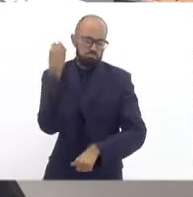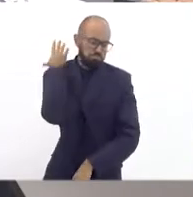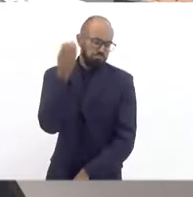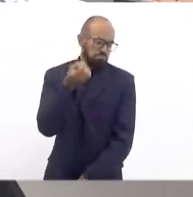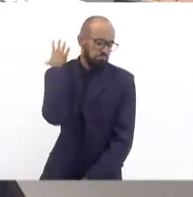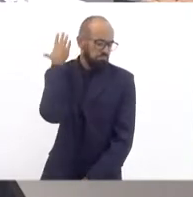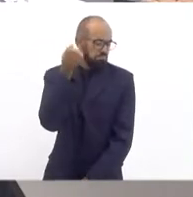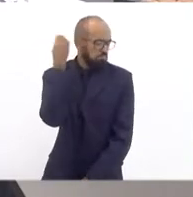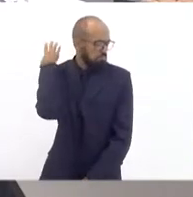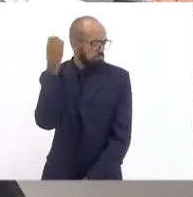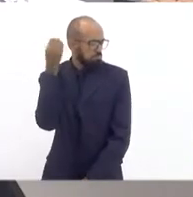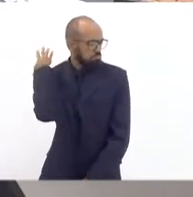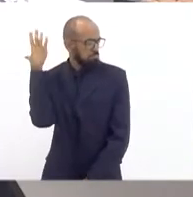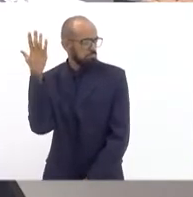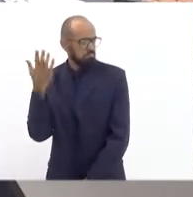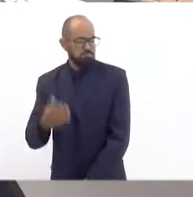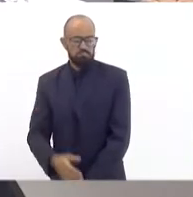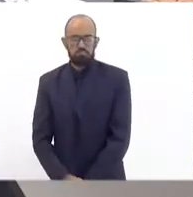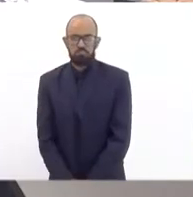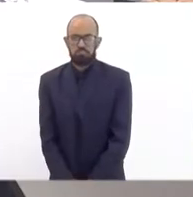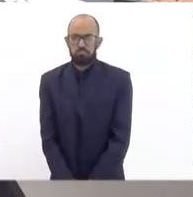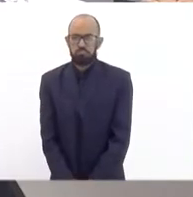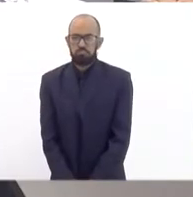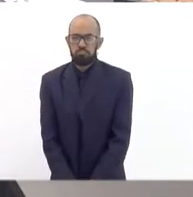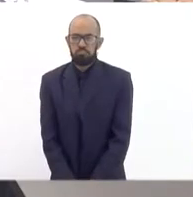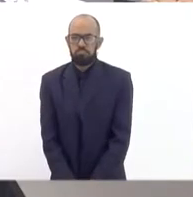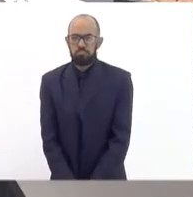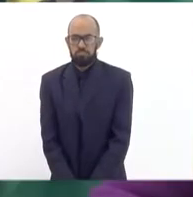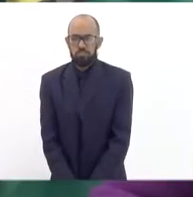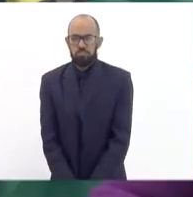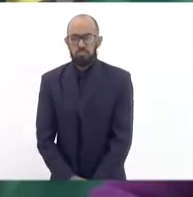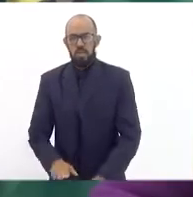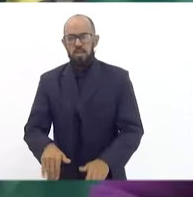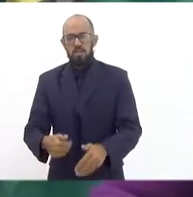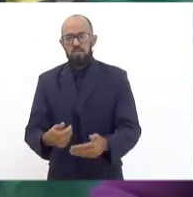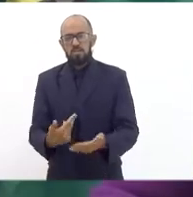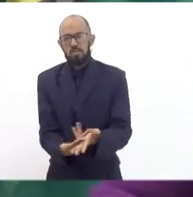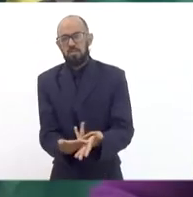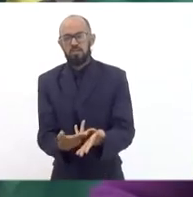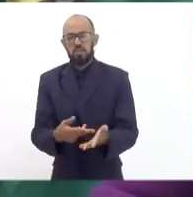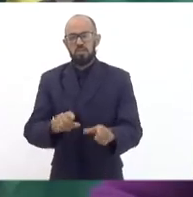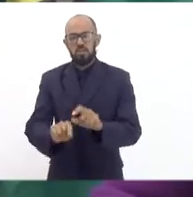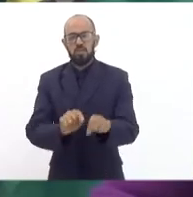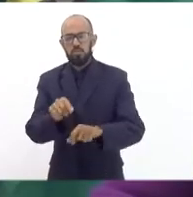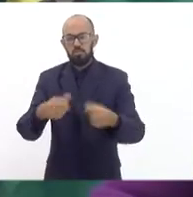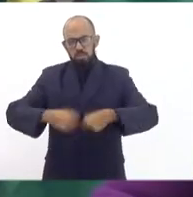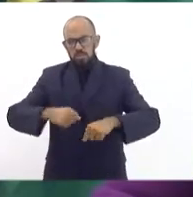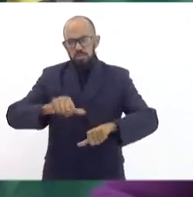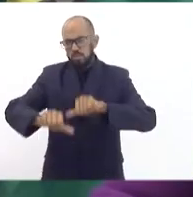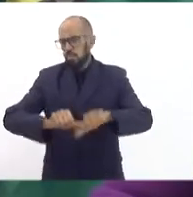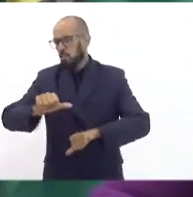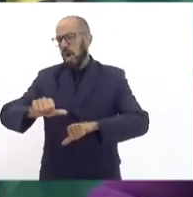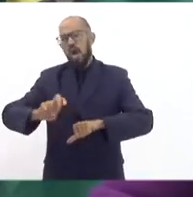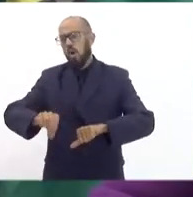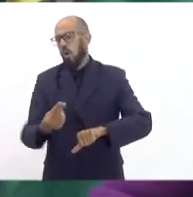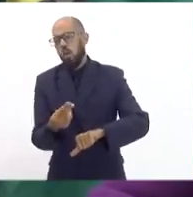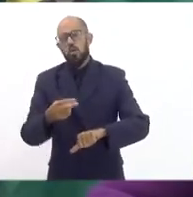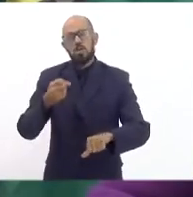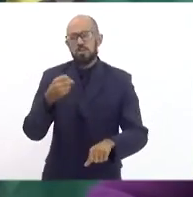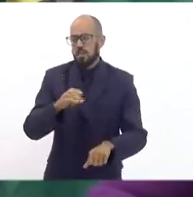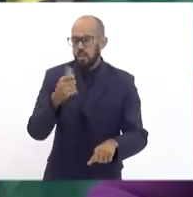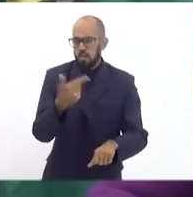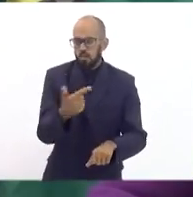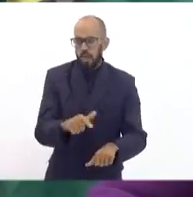em consideração. Ou seja, precisa mudar isso daí. Se não mudar,